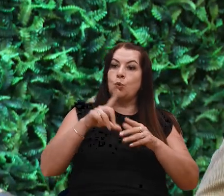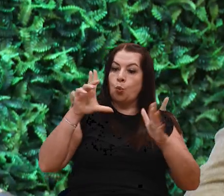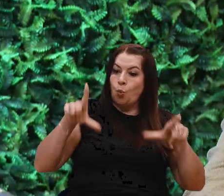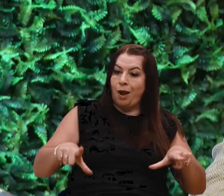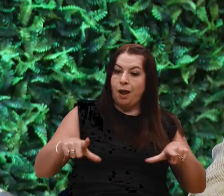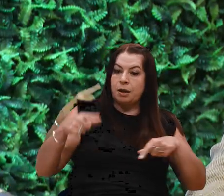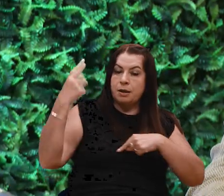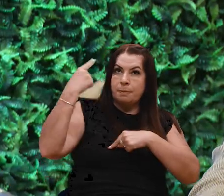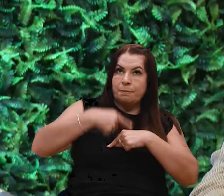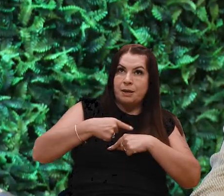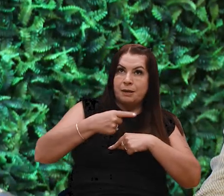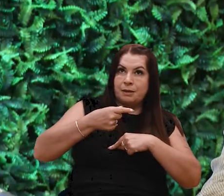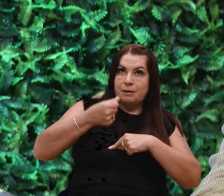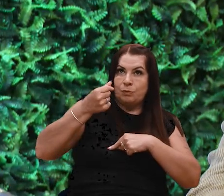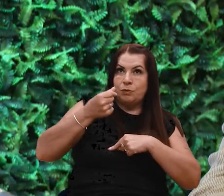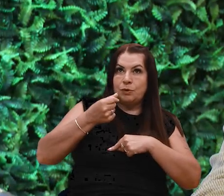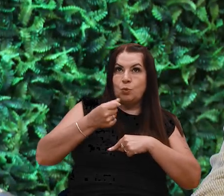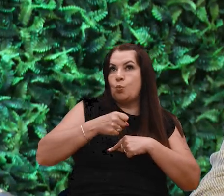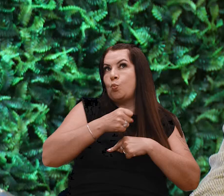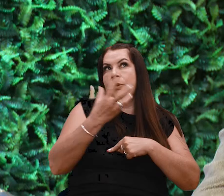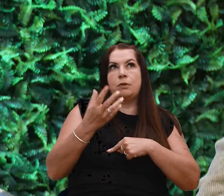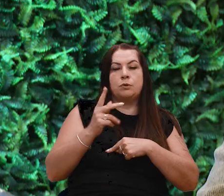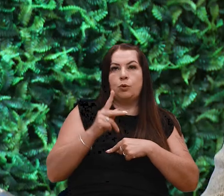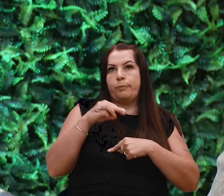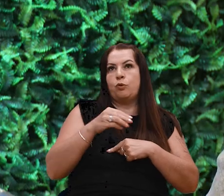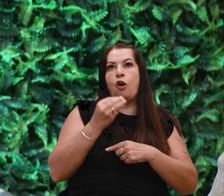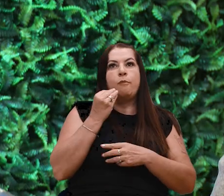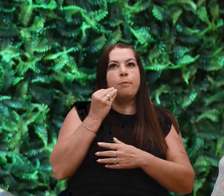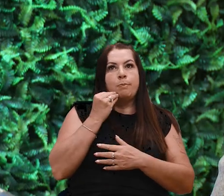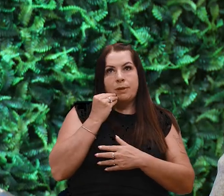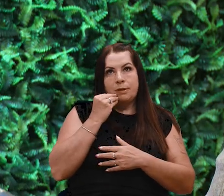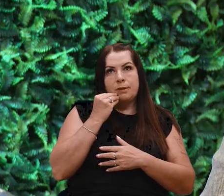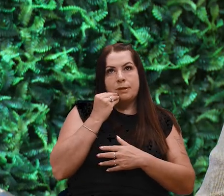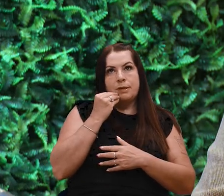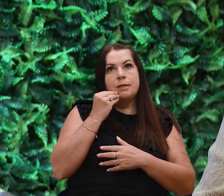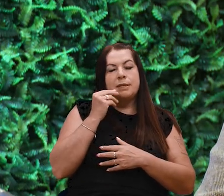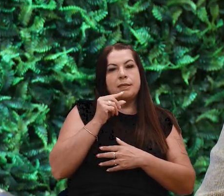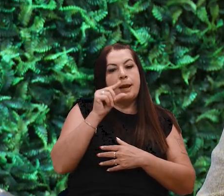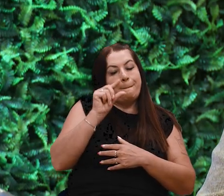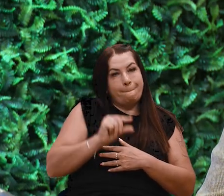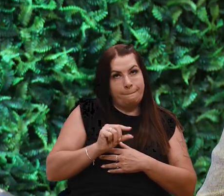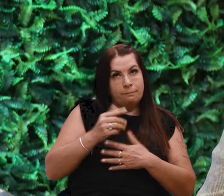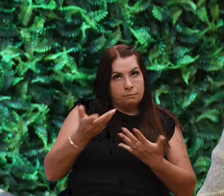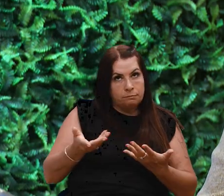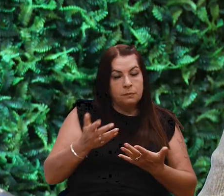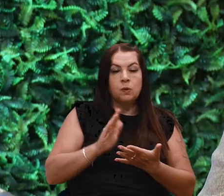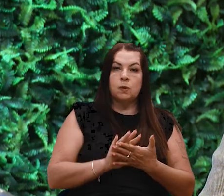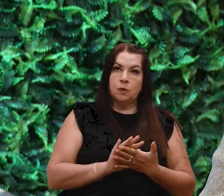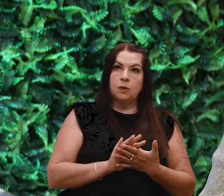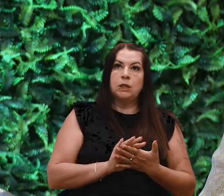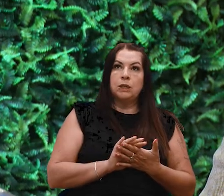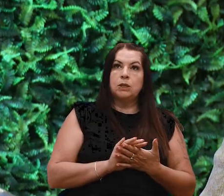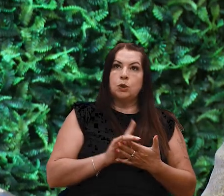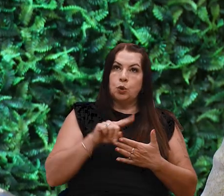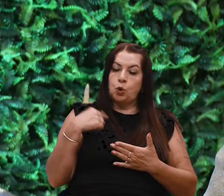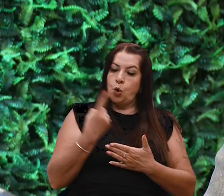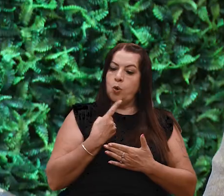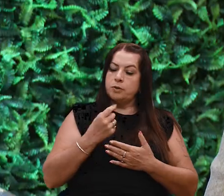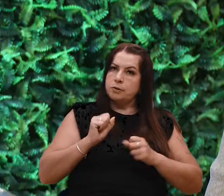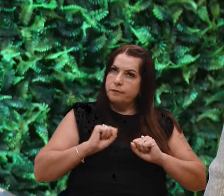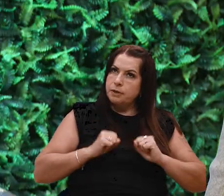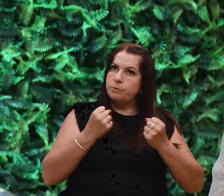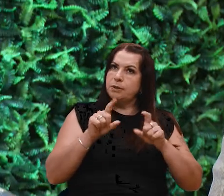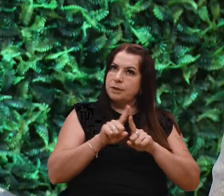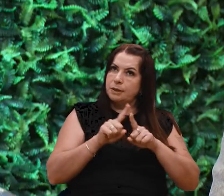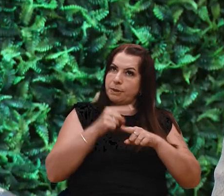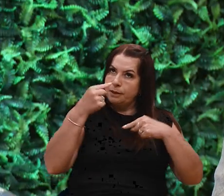para tantos quilômetros, obviamente que a tarifa ela acaba sendo majorada. Nós defendemos também que o